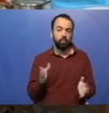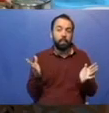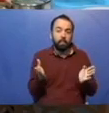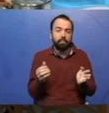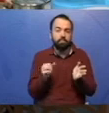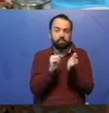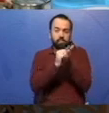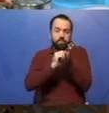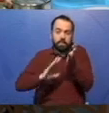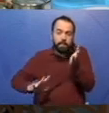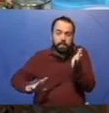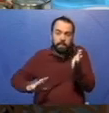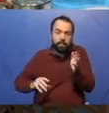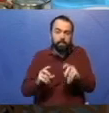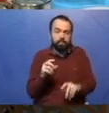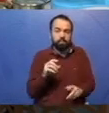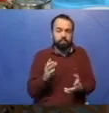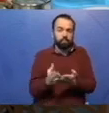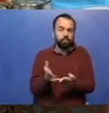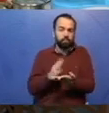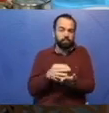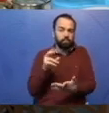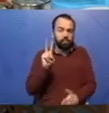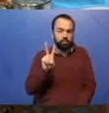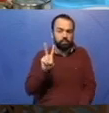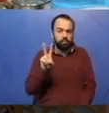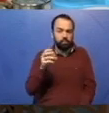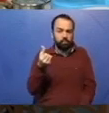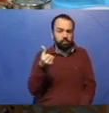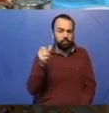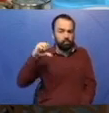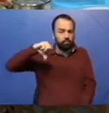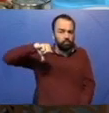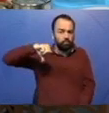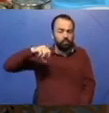Agora, vamos para a página 269.